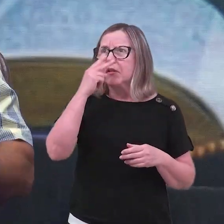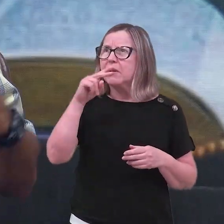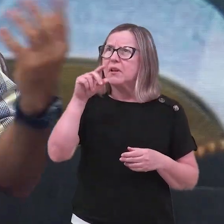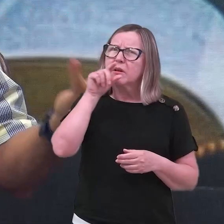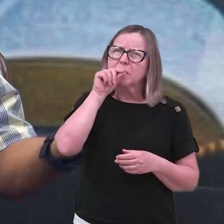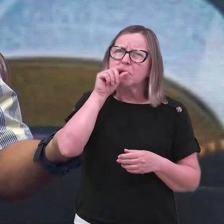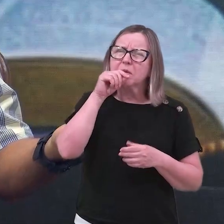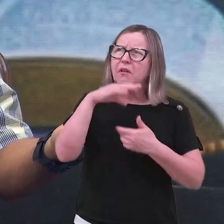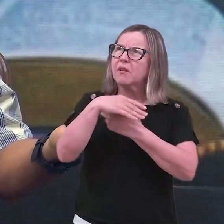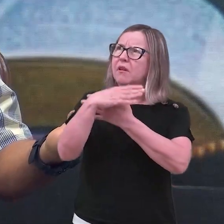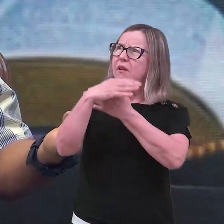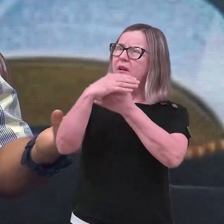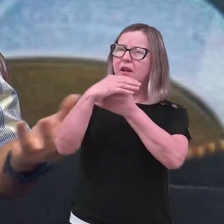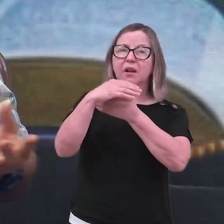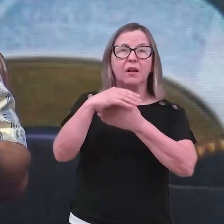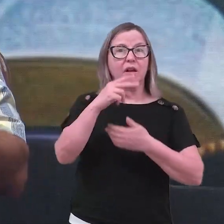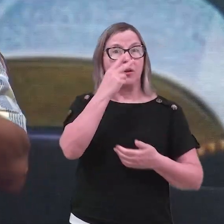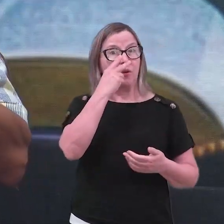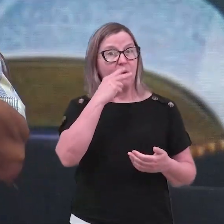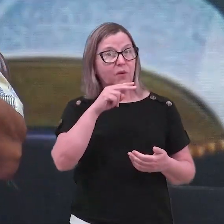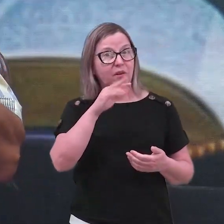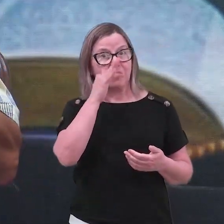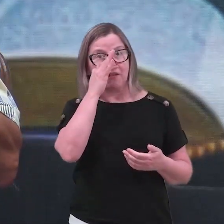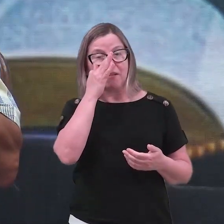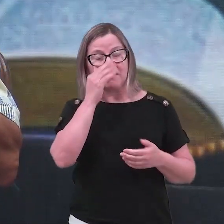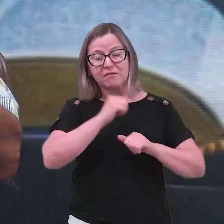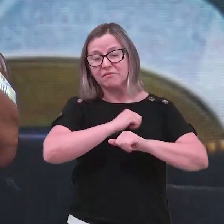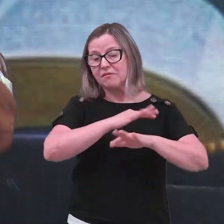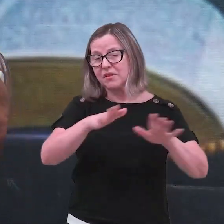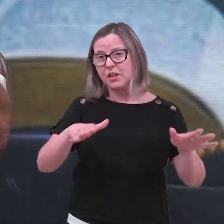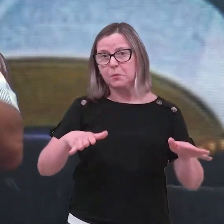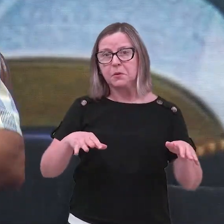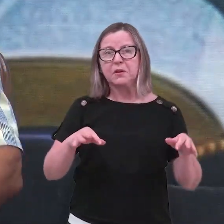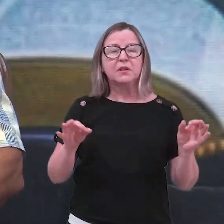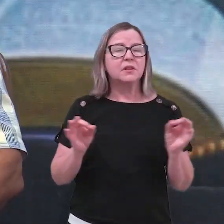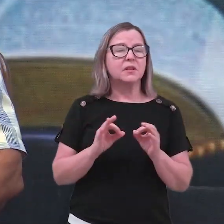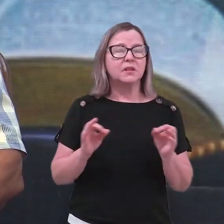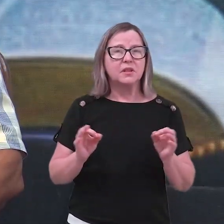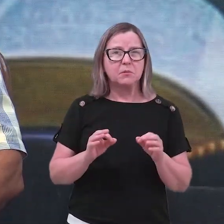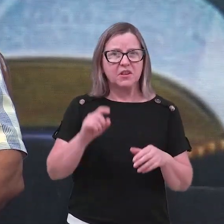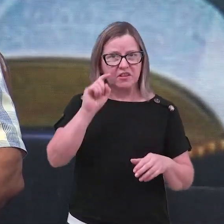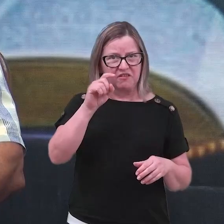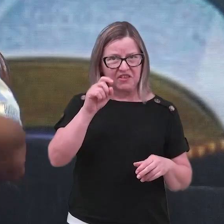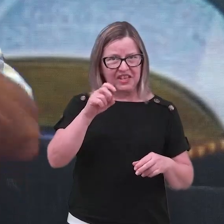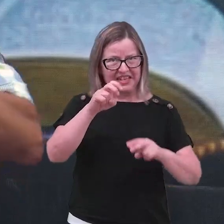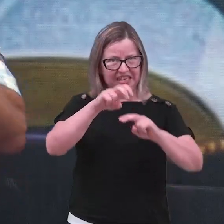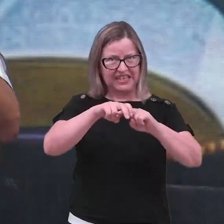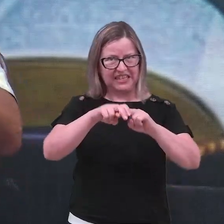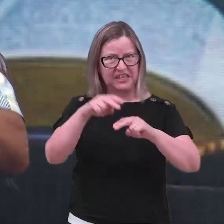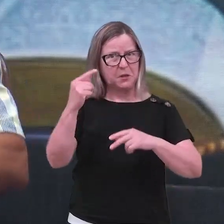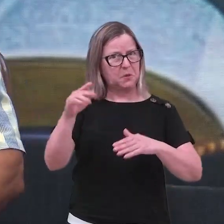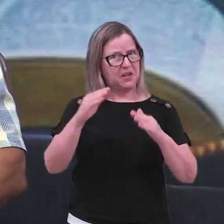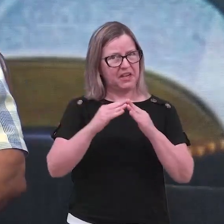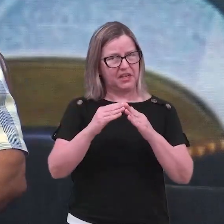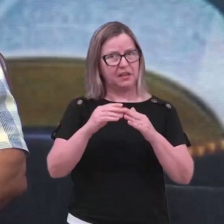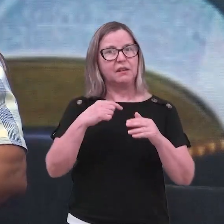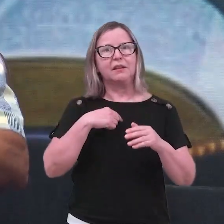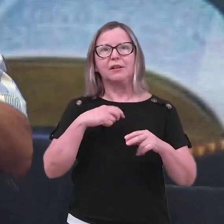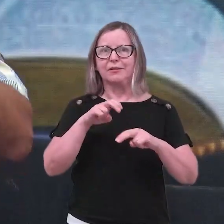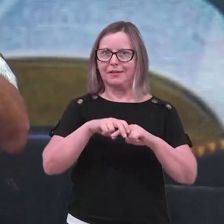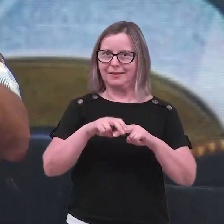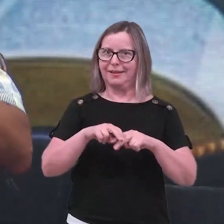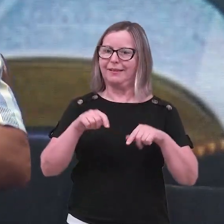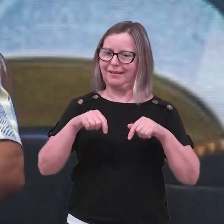olhar lírio no campo. Isso é tão simples que você que está aí sentado em casa, e eu que estou sentado aqui